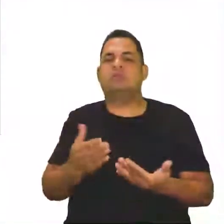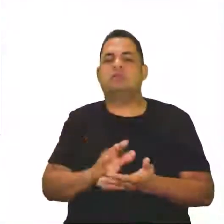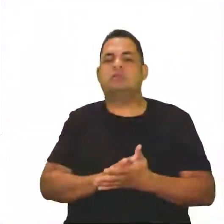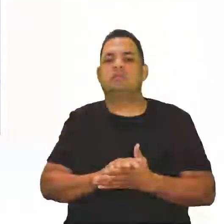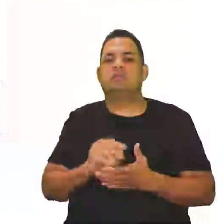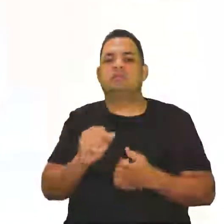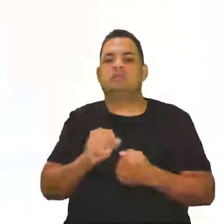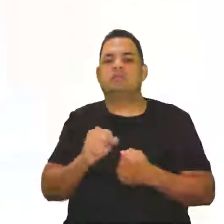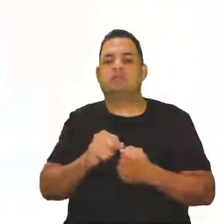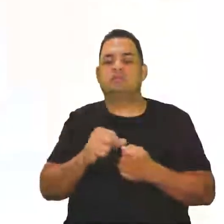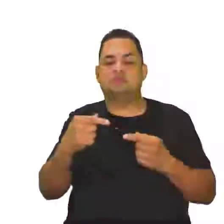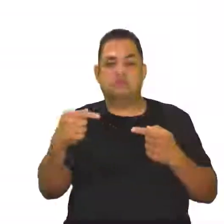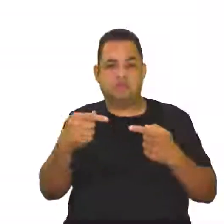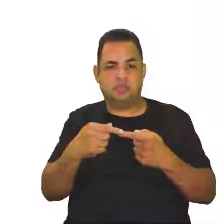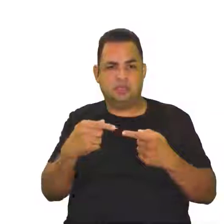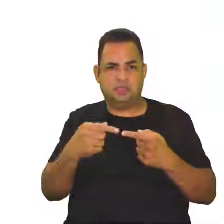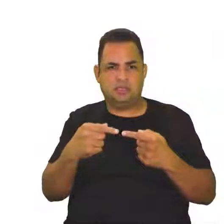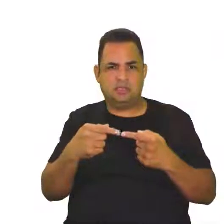essa ponte primeiro.